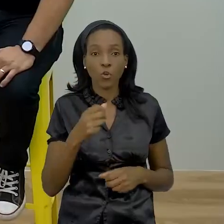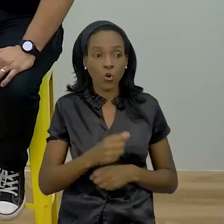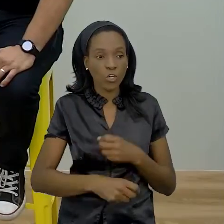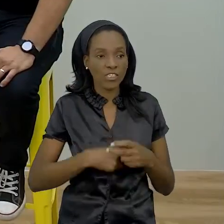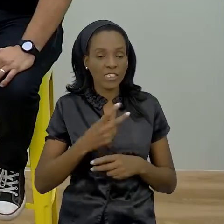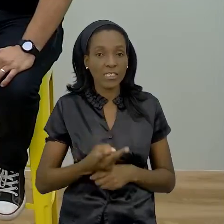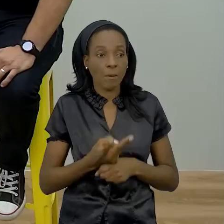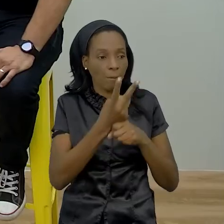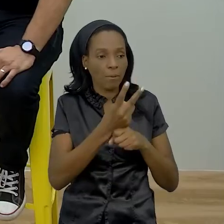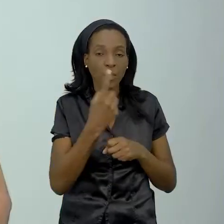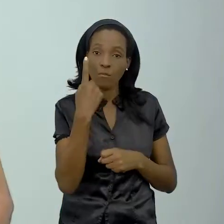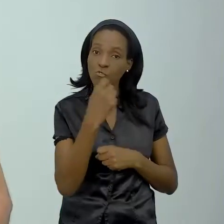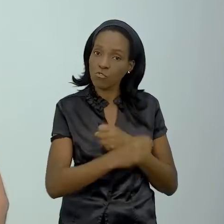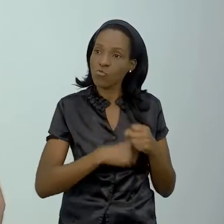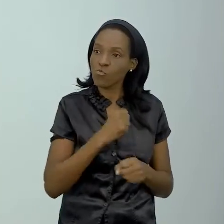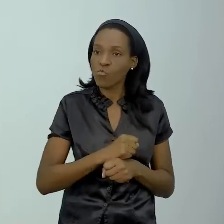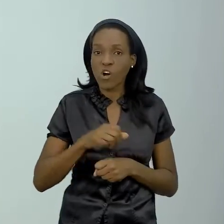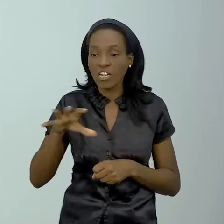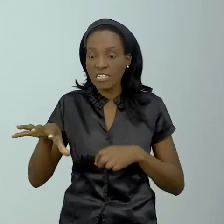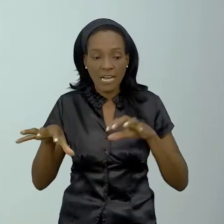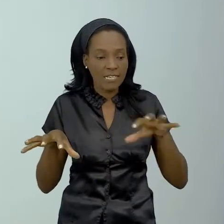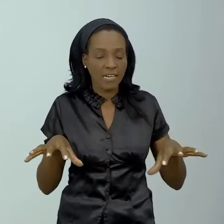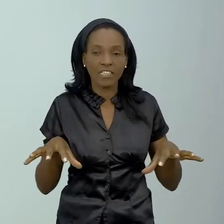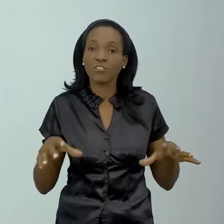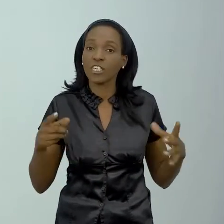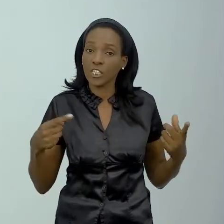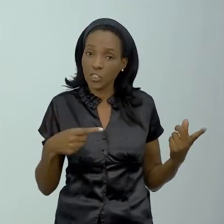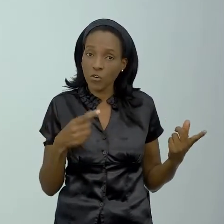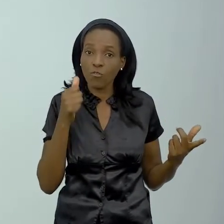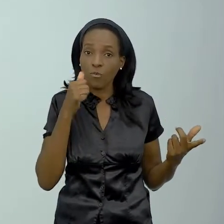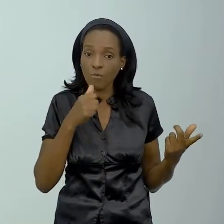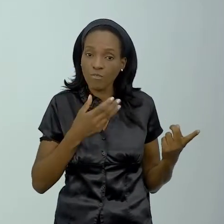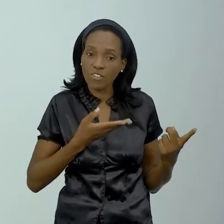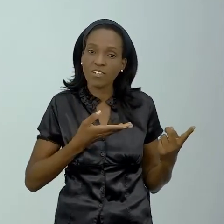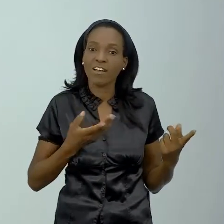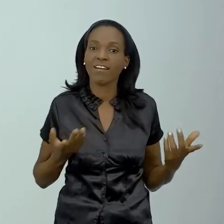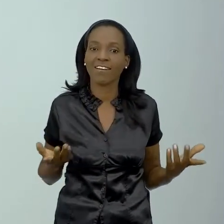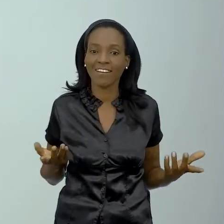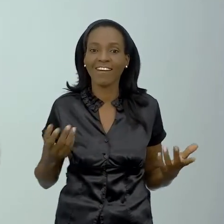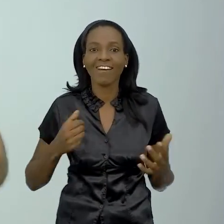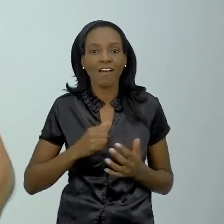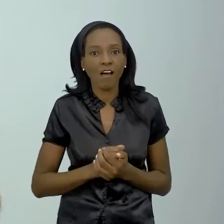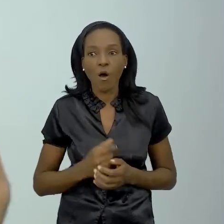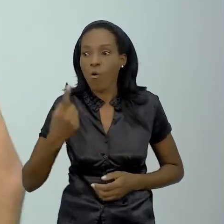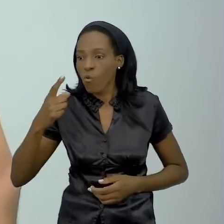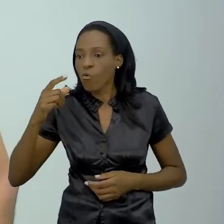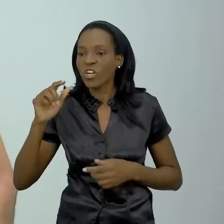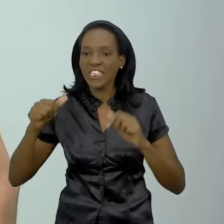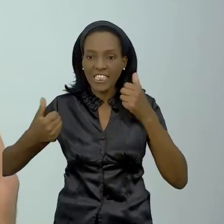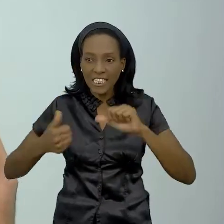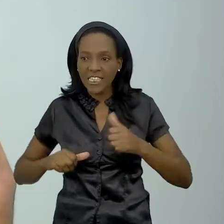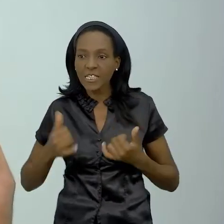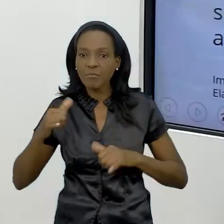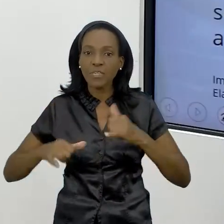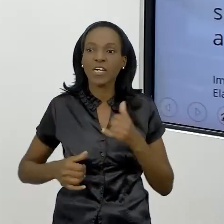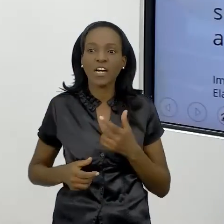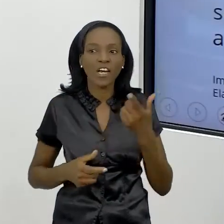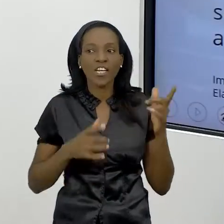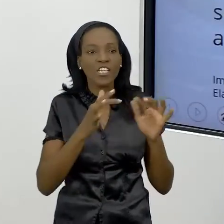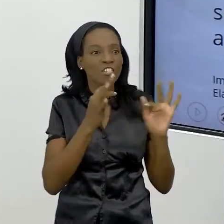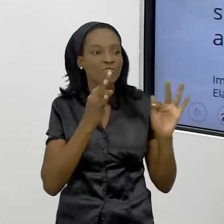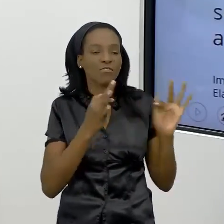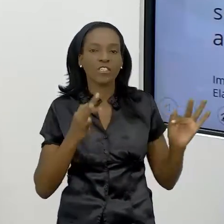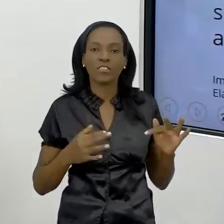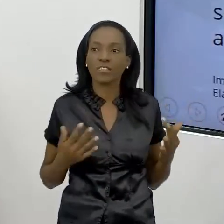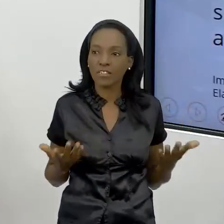2 em áreas diferentes. Pô, a pessoa ganhou um Nobel em Química e em Física. Puxa vida. E aí a gente tem um